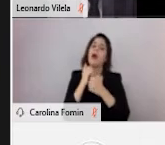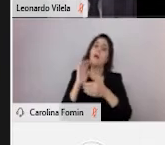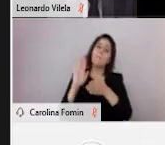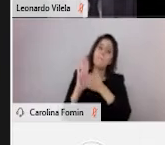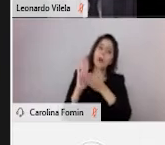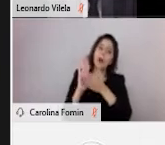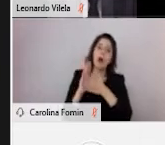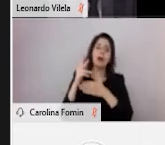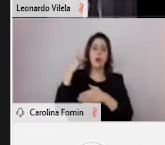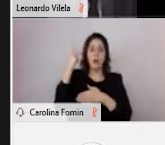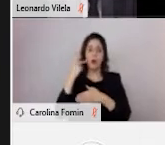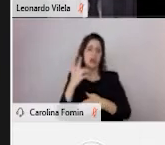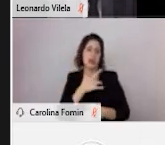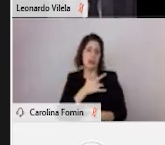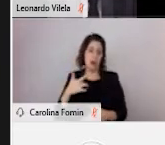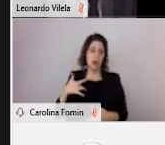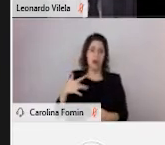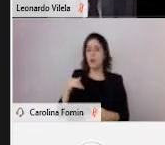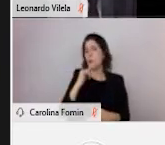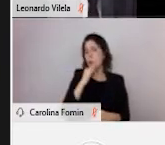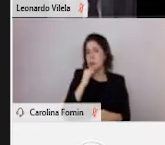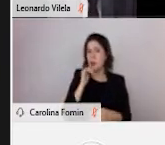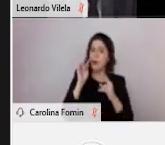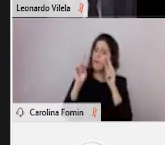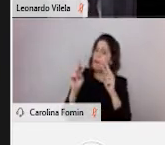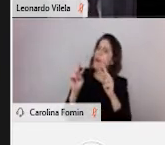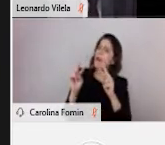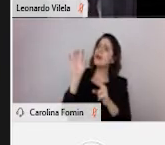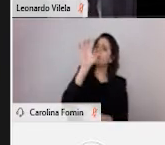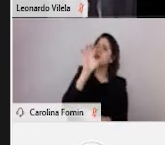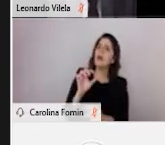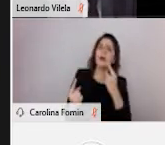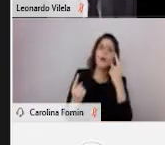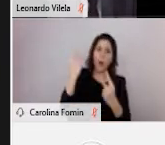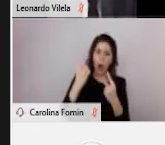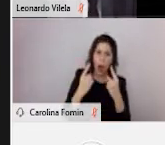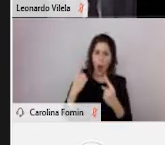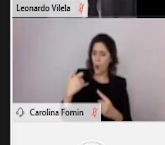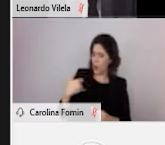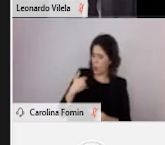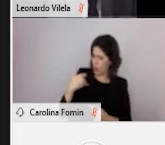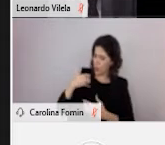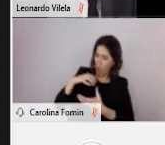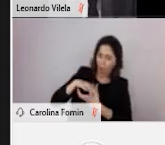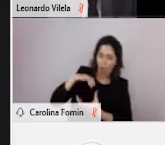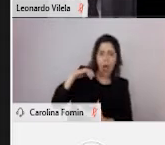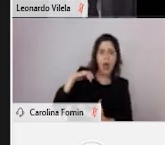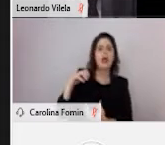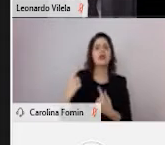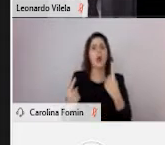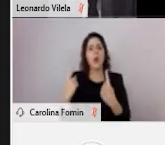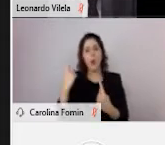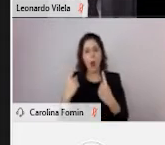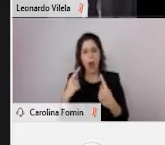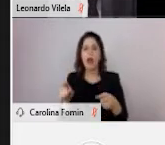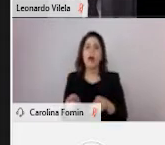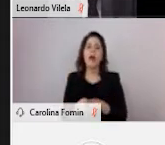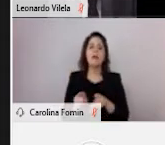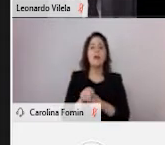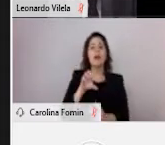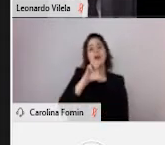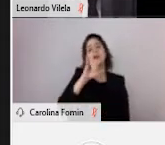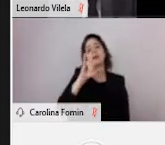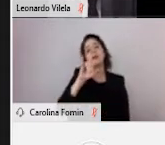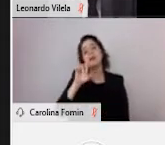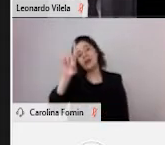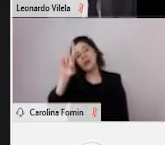o estado, a população etária, ela permite identificar o maior CID de cada região.